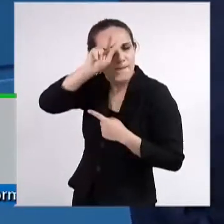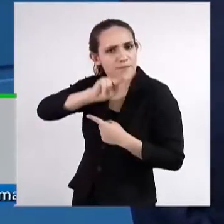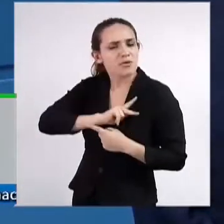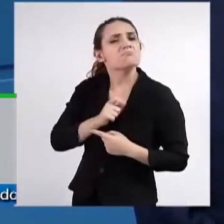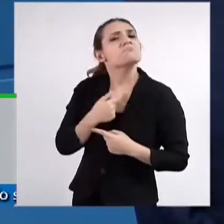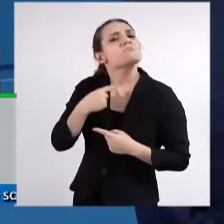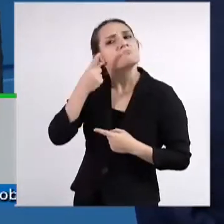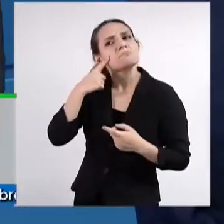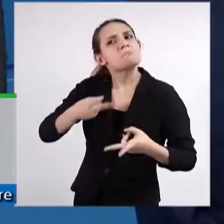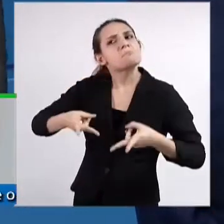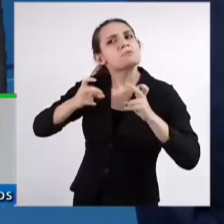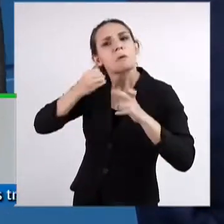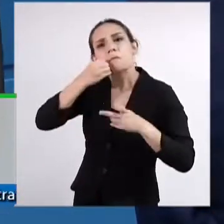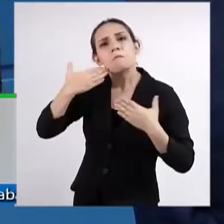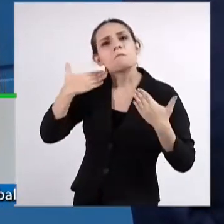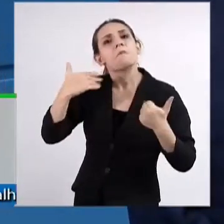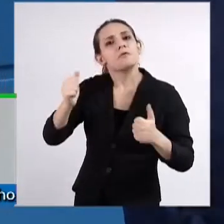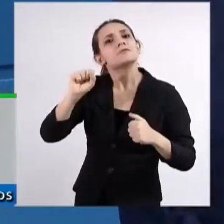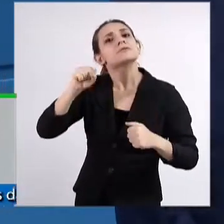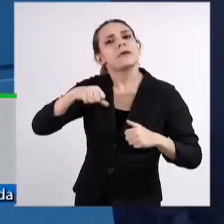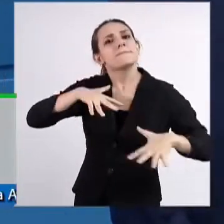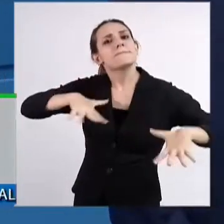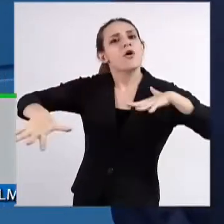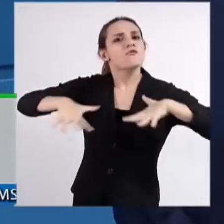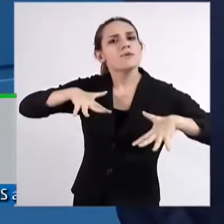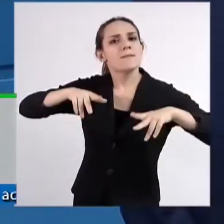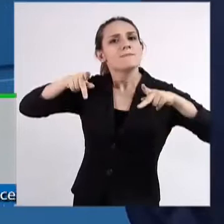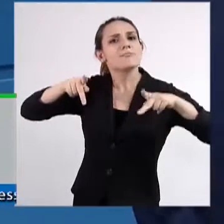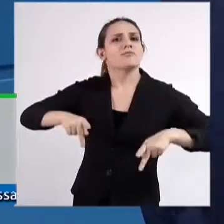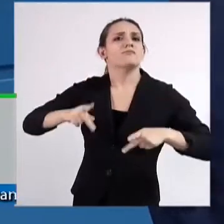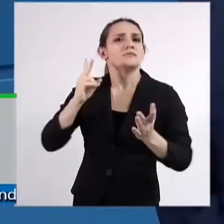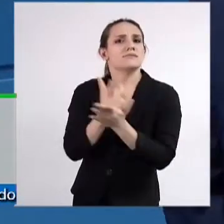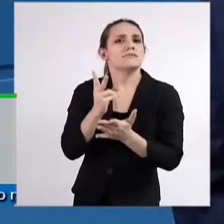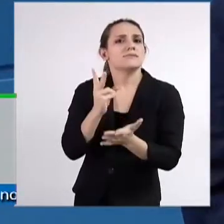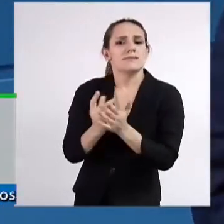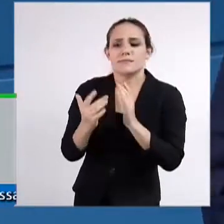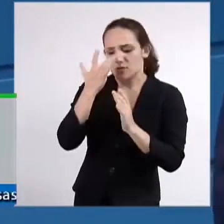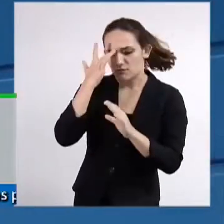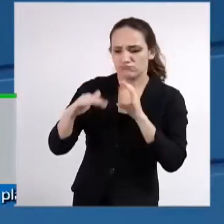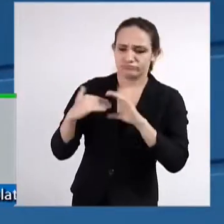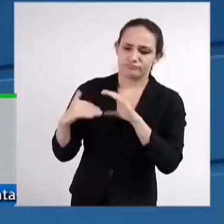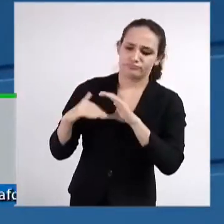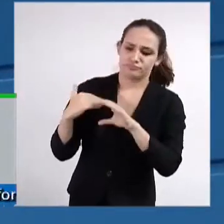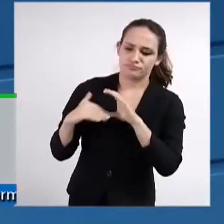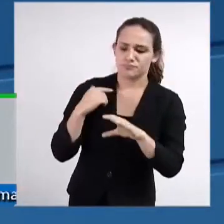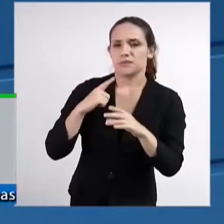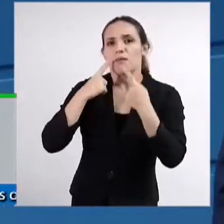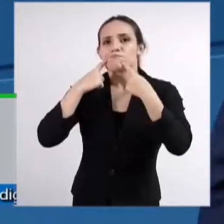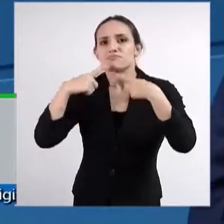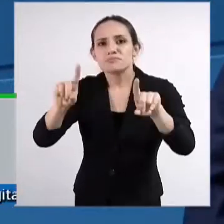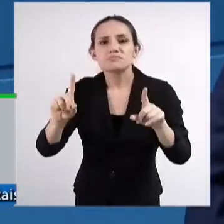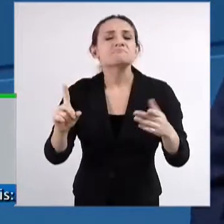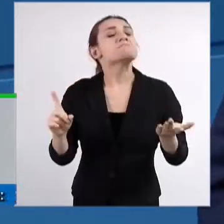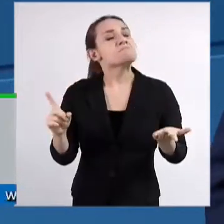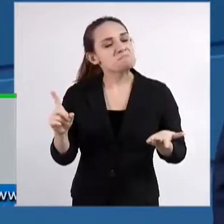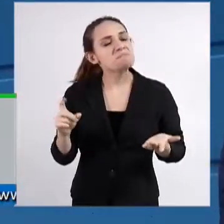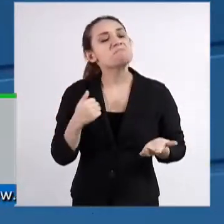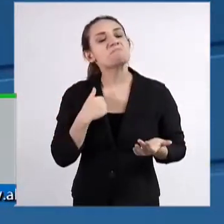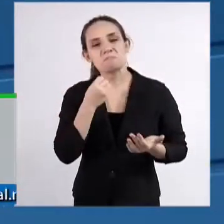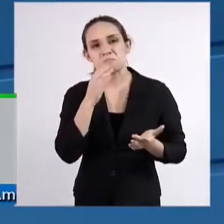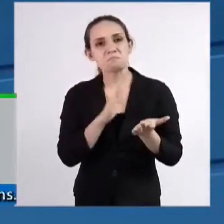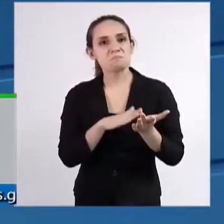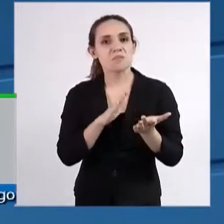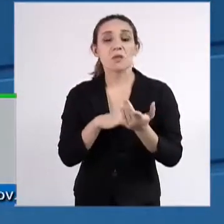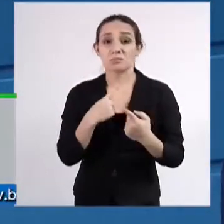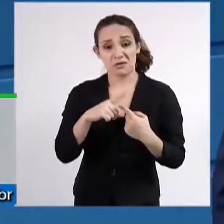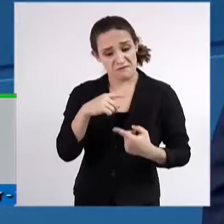muito bons olhos essa manifestação popular que a gente recebe diariamente em nossas redes, as reclamações. Isso nada mais é do que